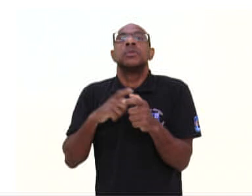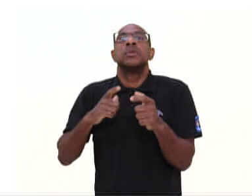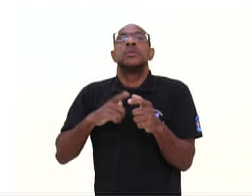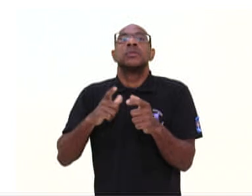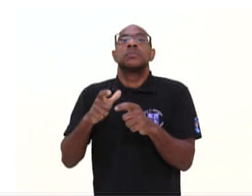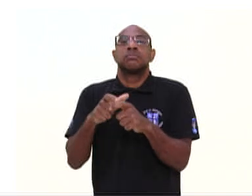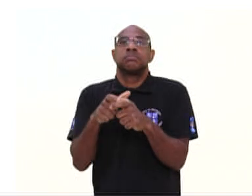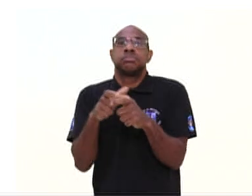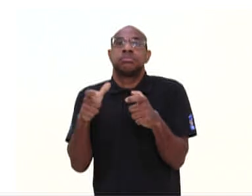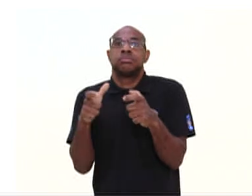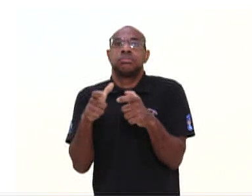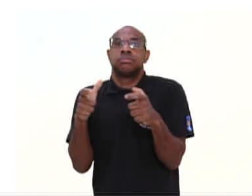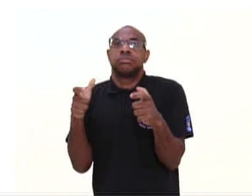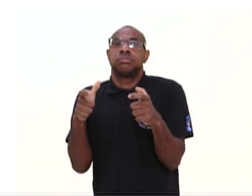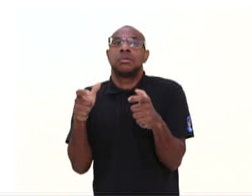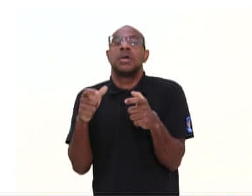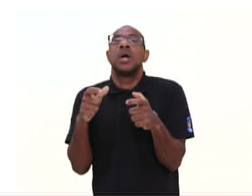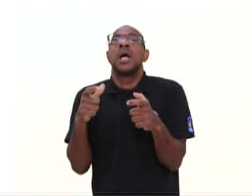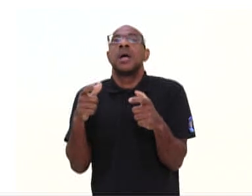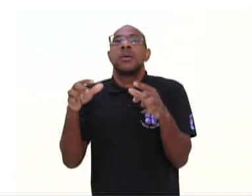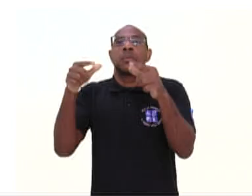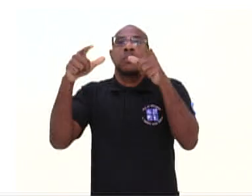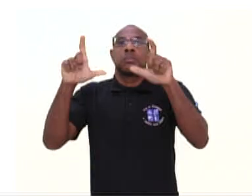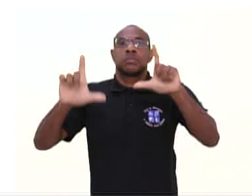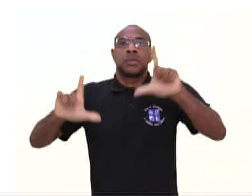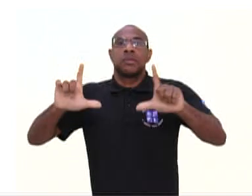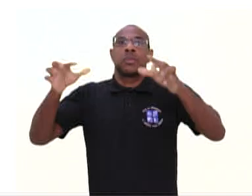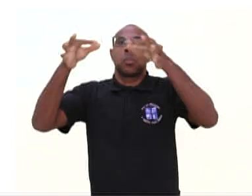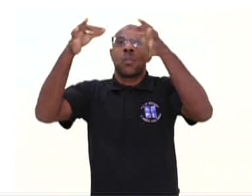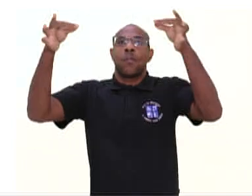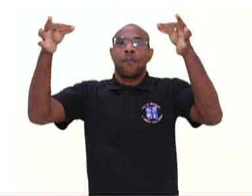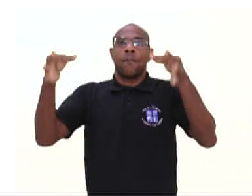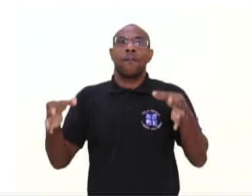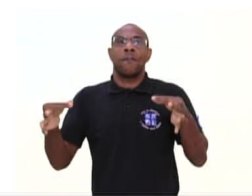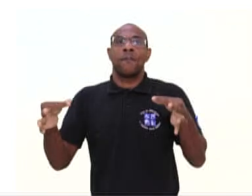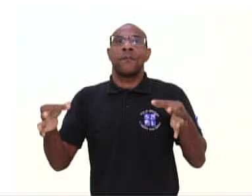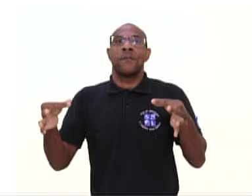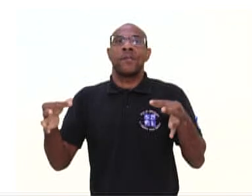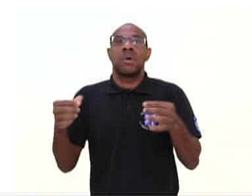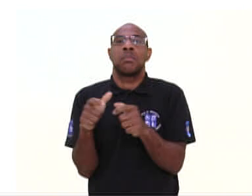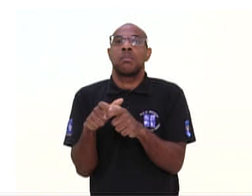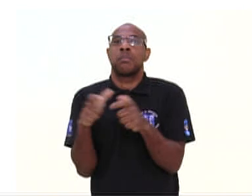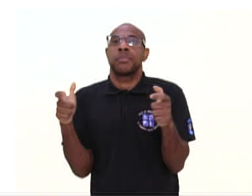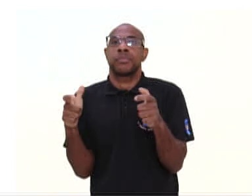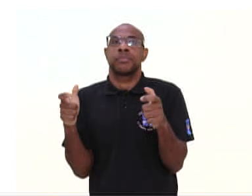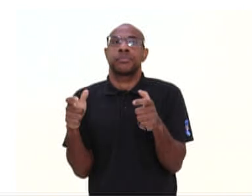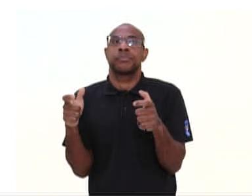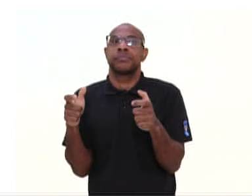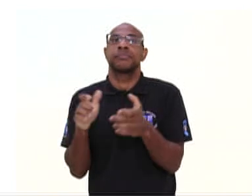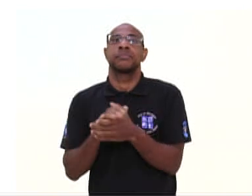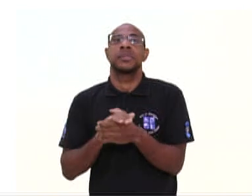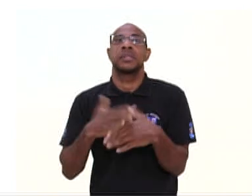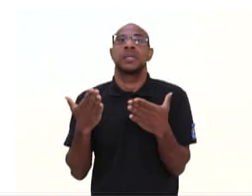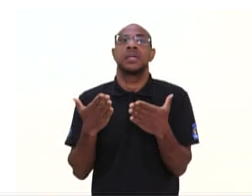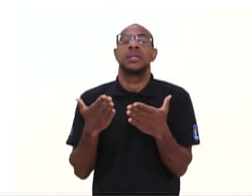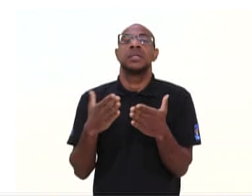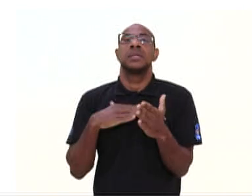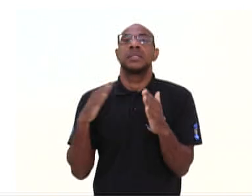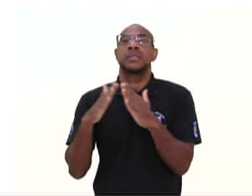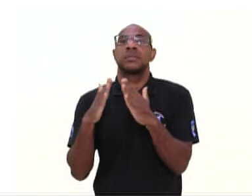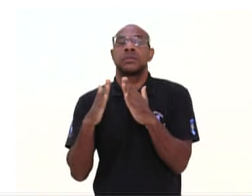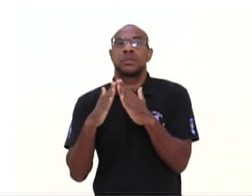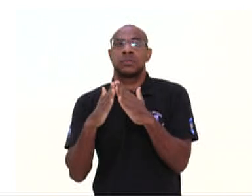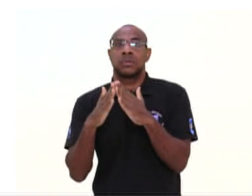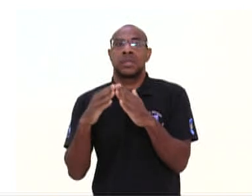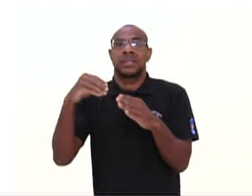tela fina. São 49 milhões para 53 milhões. Por outro lado, o número de domicílios com televisão